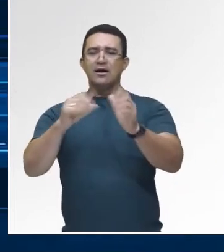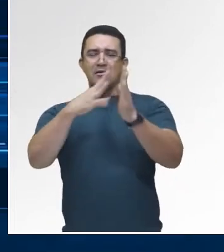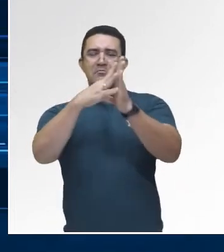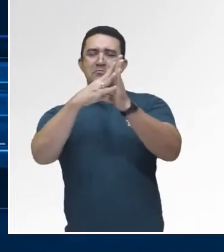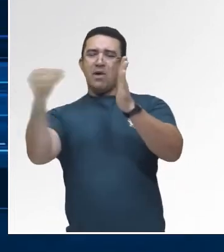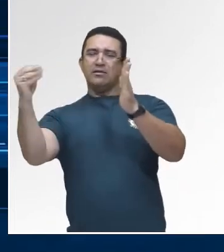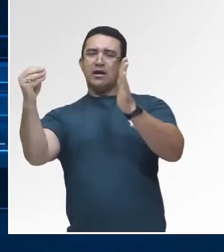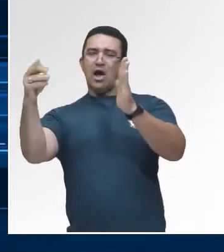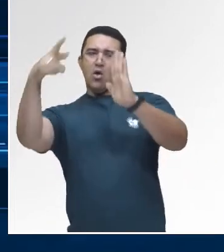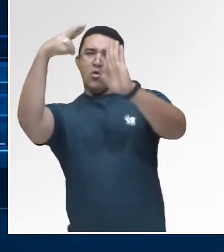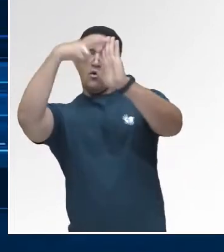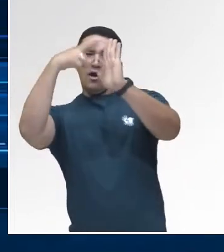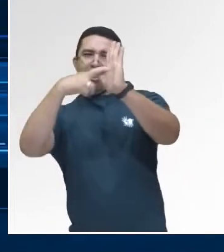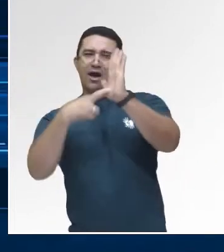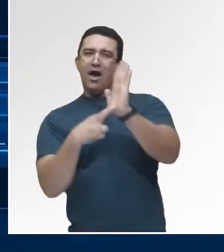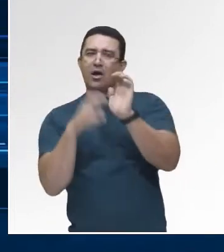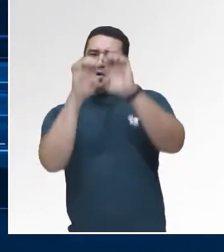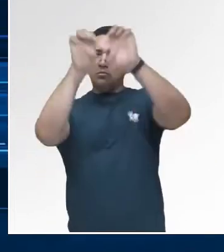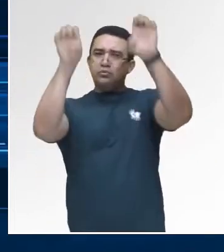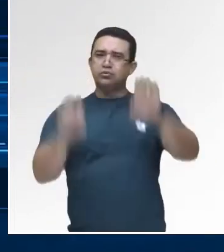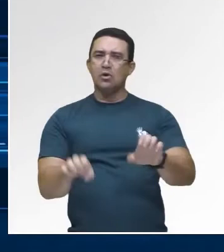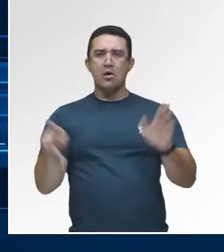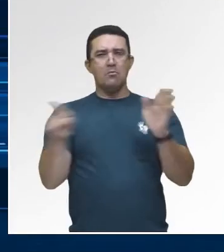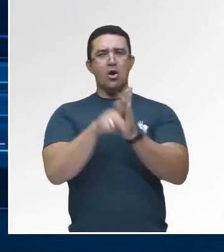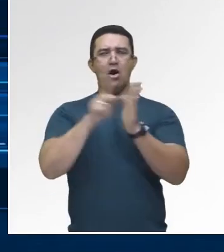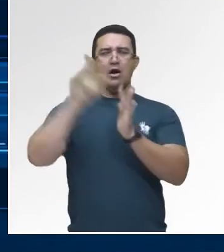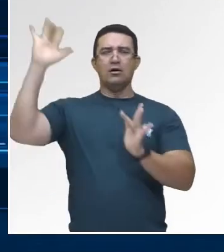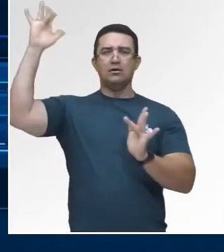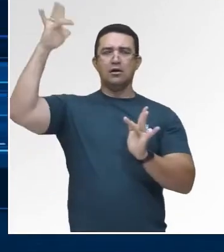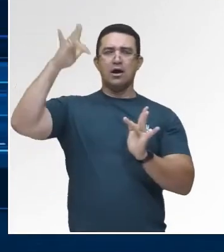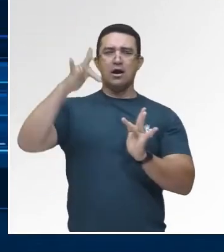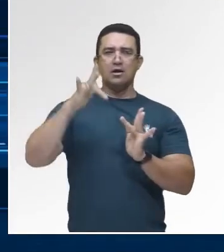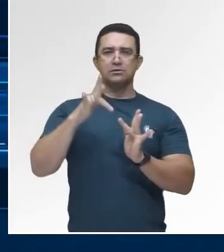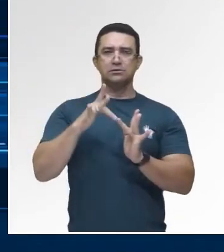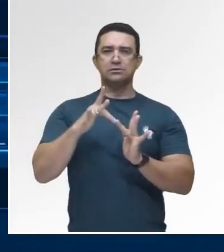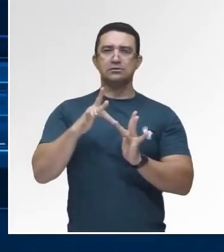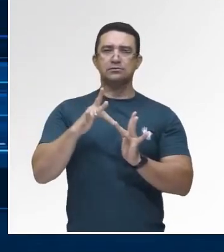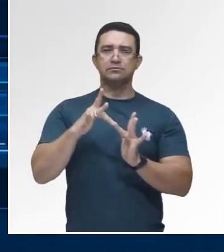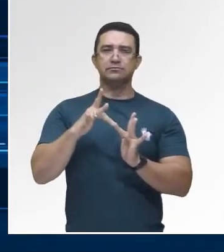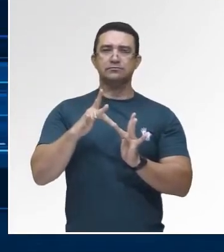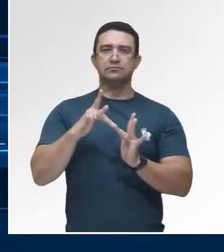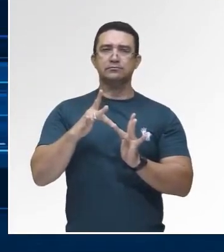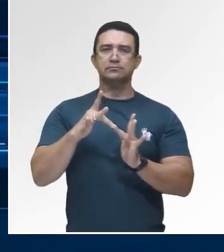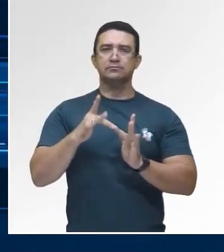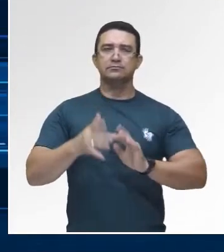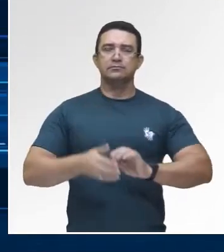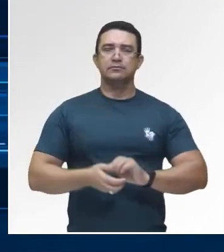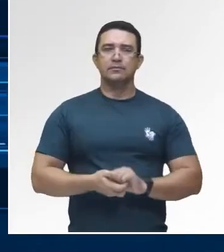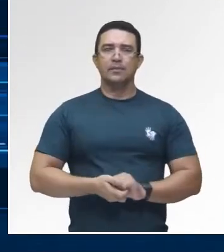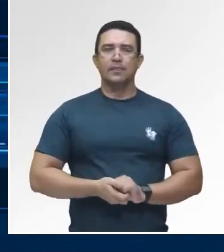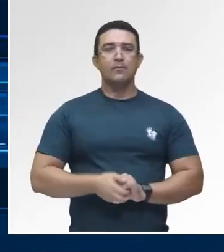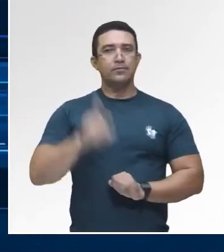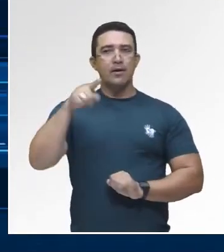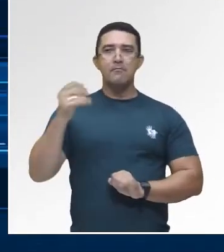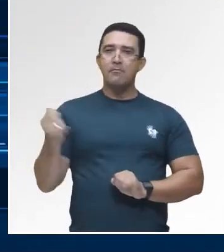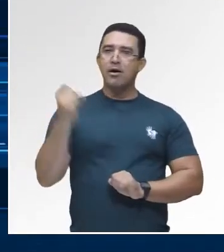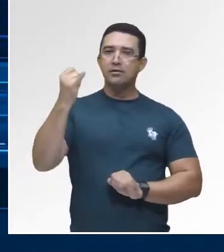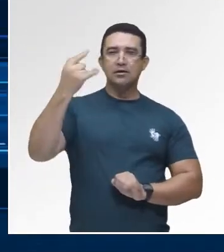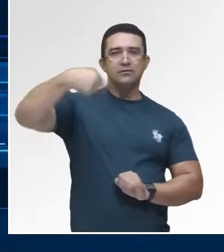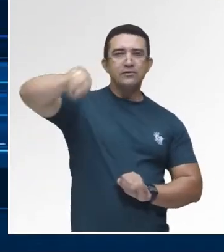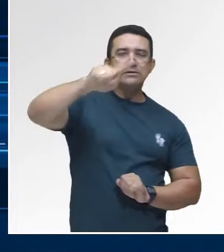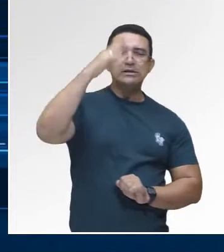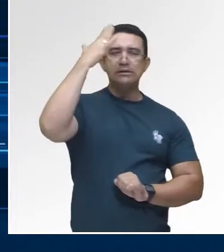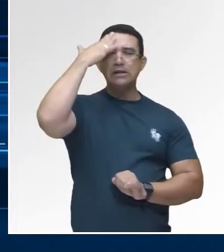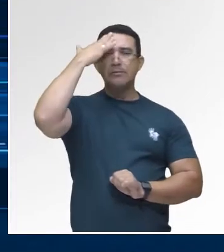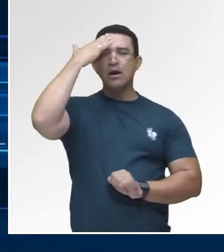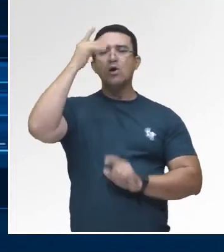normas estéticas do classicismo. Olha só, isso aqui é importante. É importante você saber. Uma